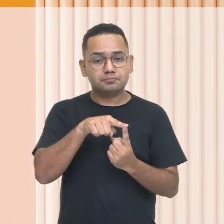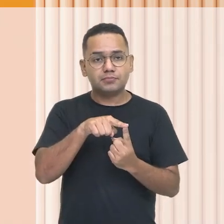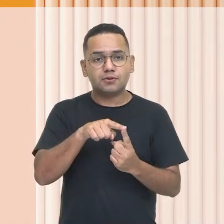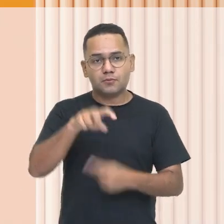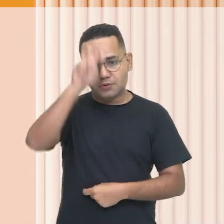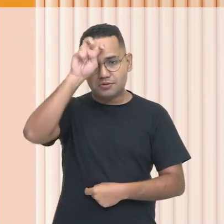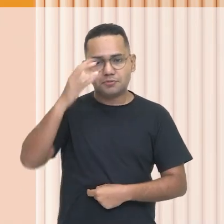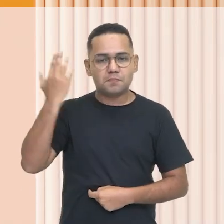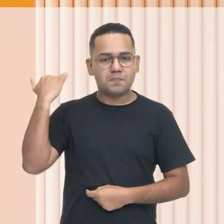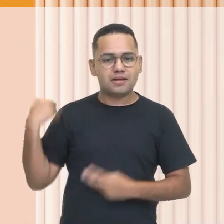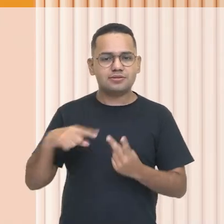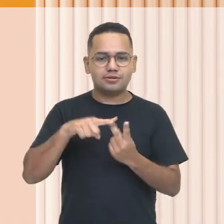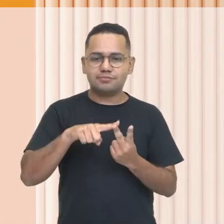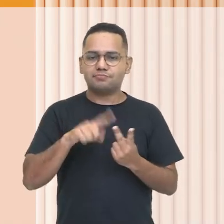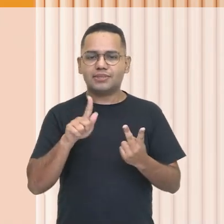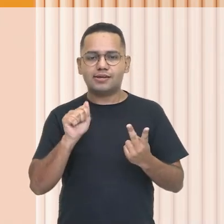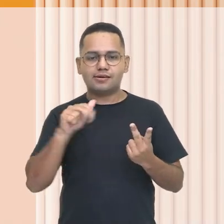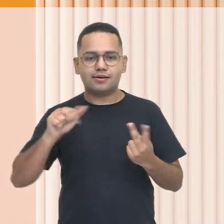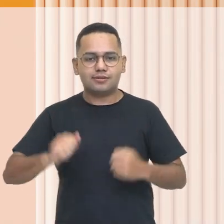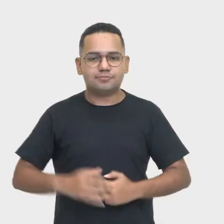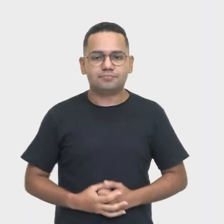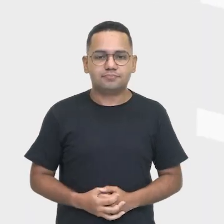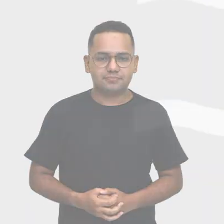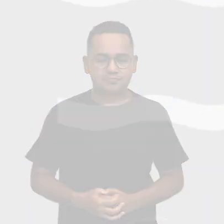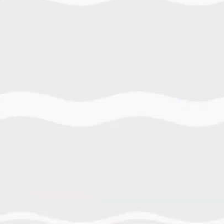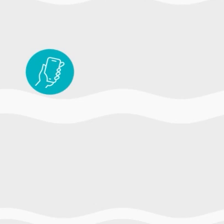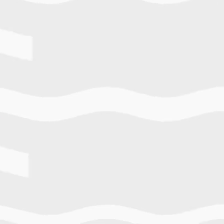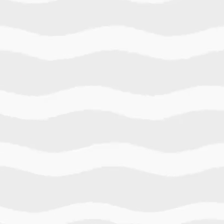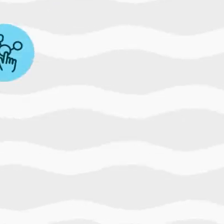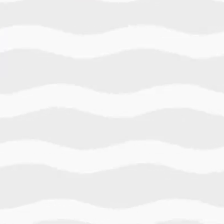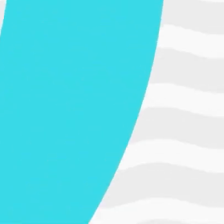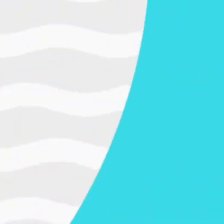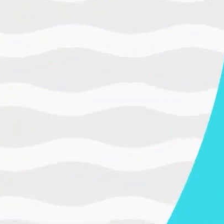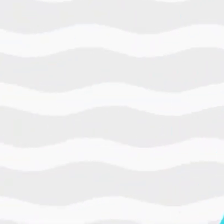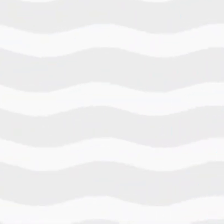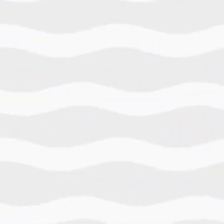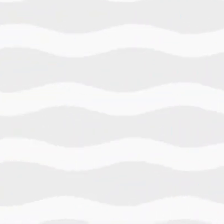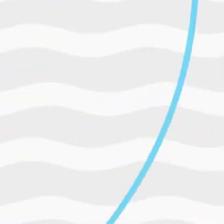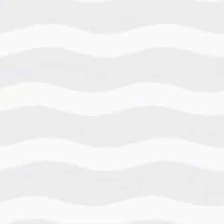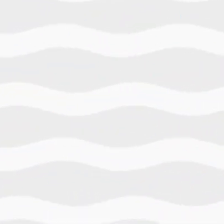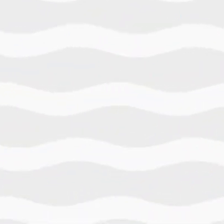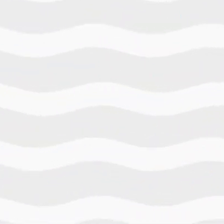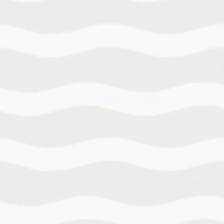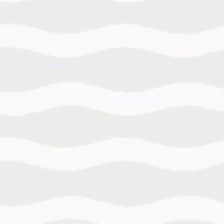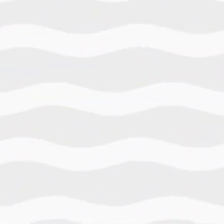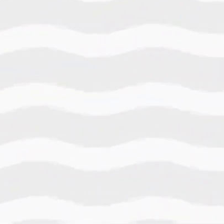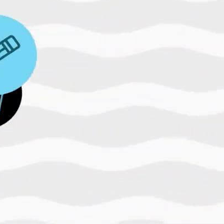Antigo e o Império de Gana.